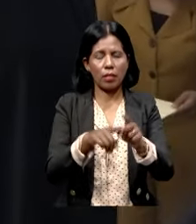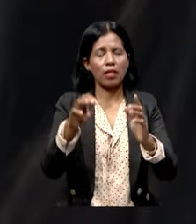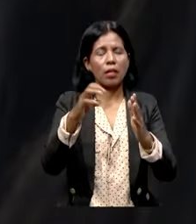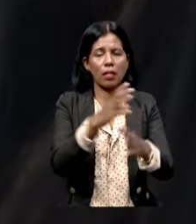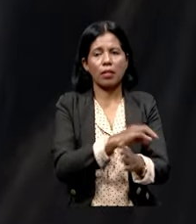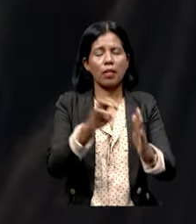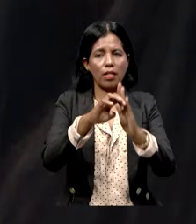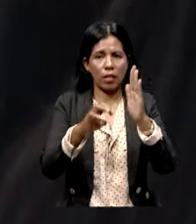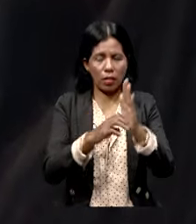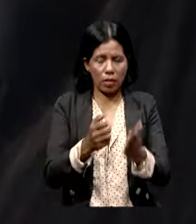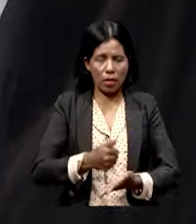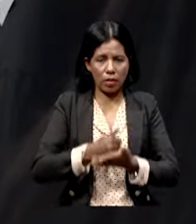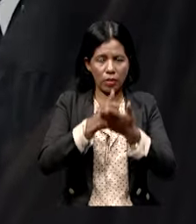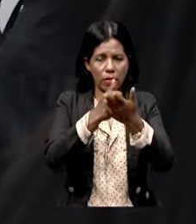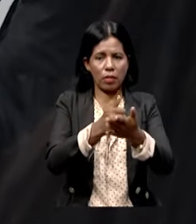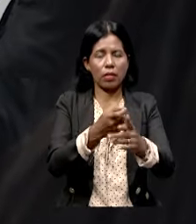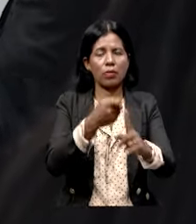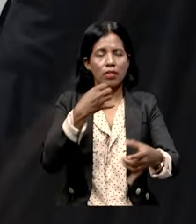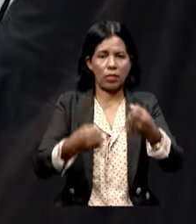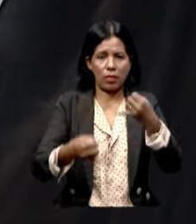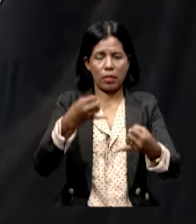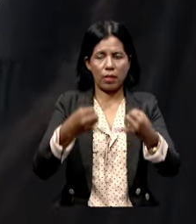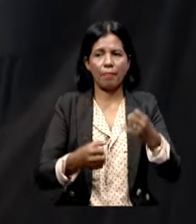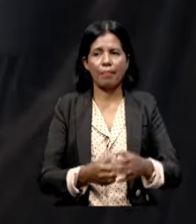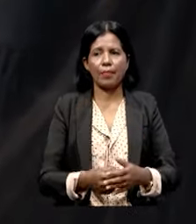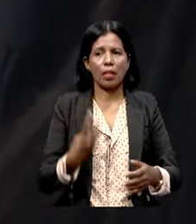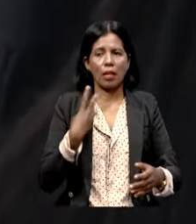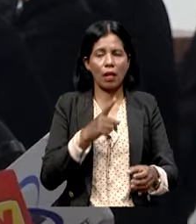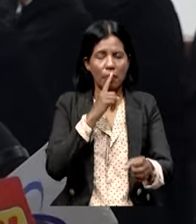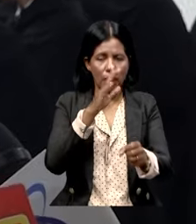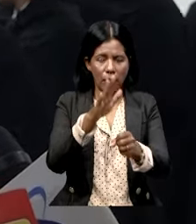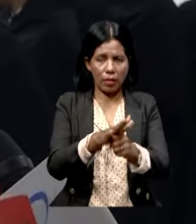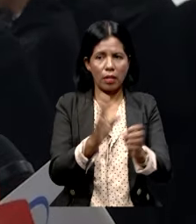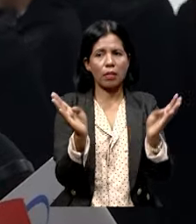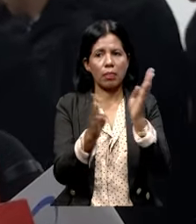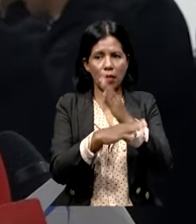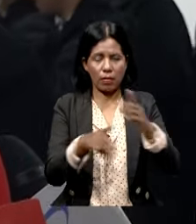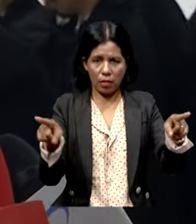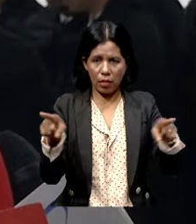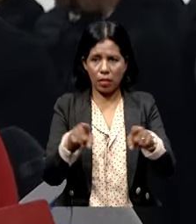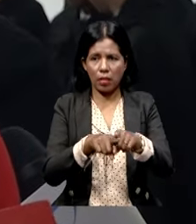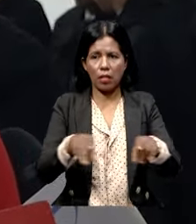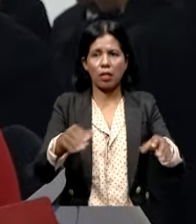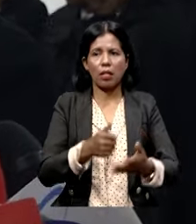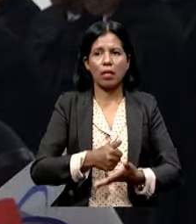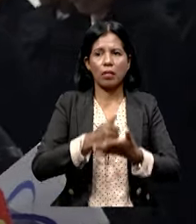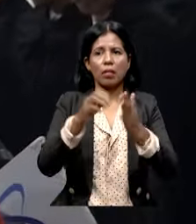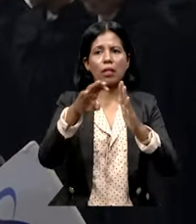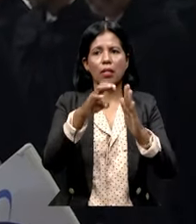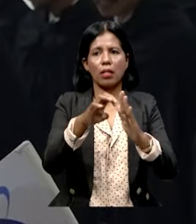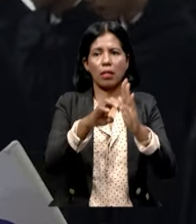hori servir povo na nação, lhe setor de justiça. É halau compromisso da honra a tu sai no dar servidor da máquina do